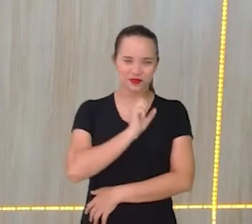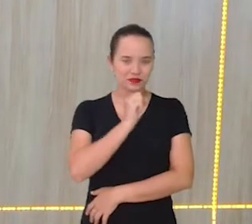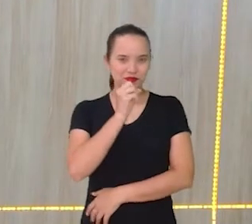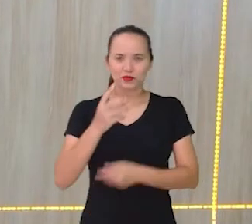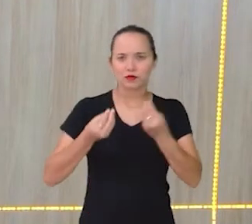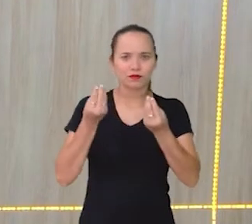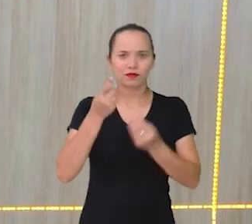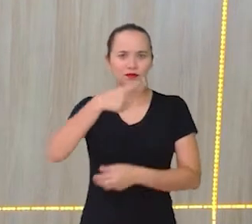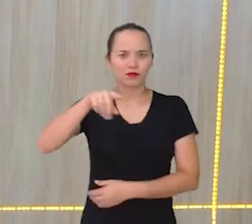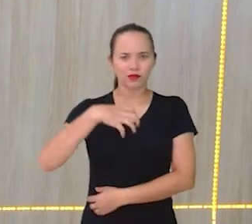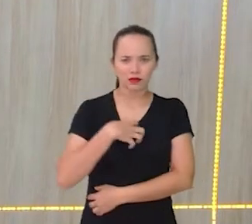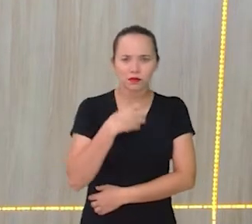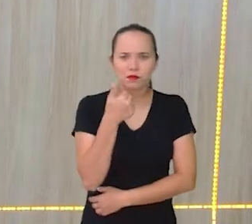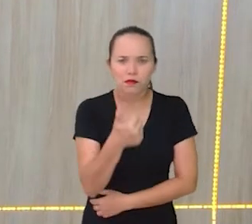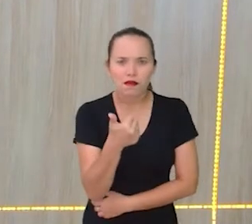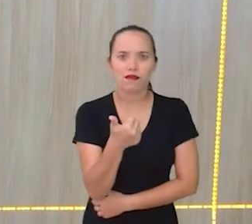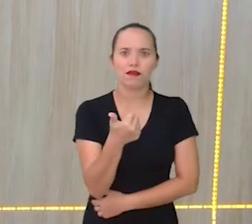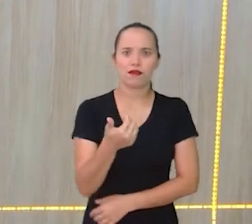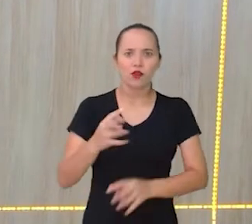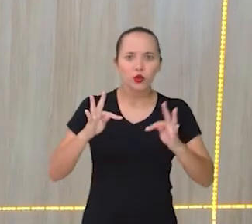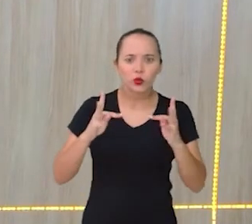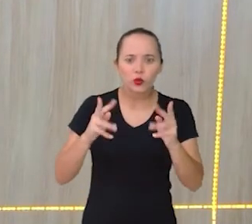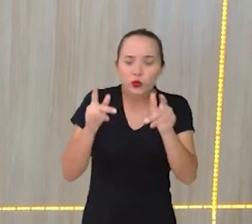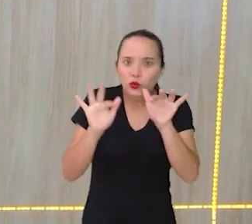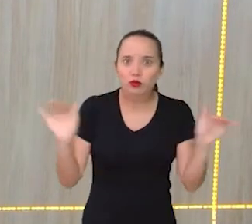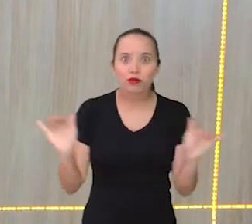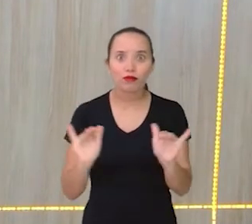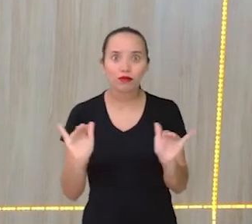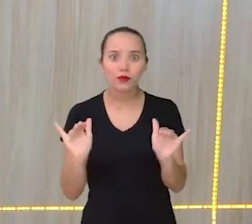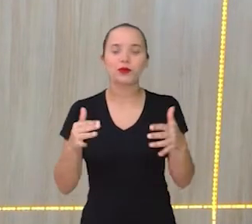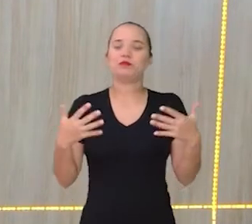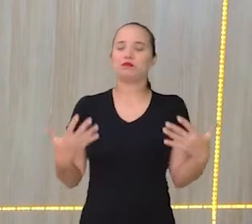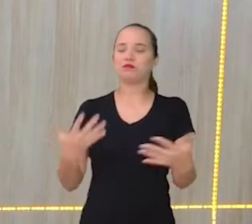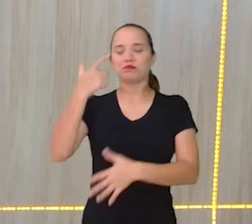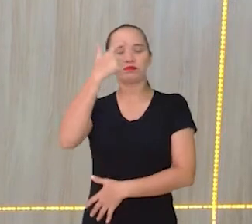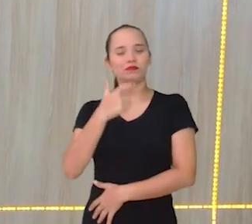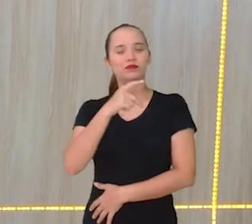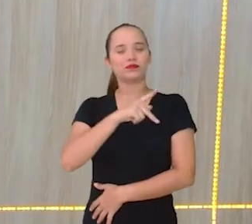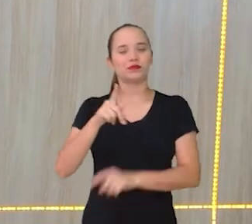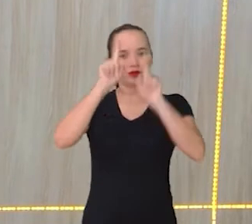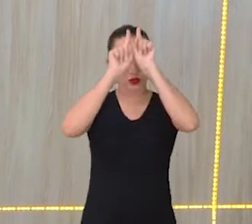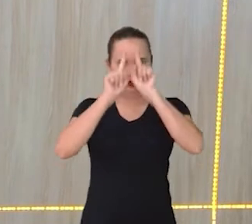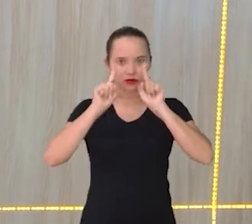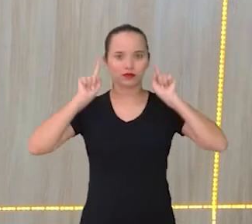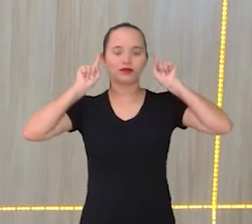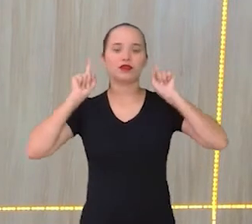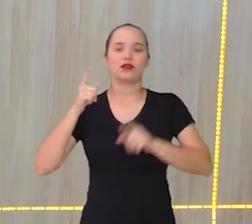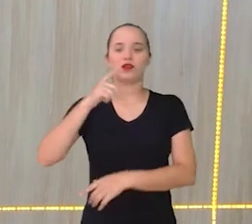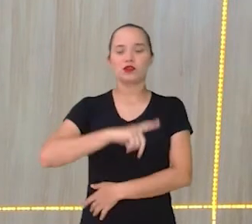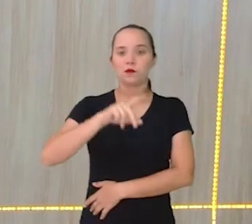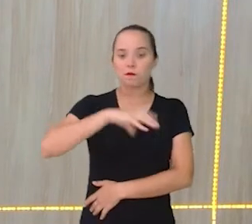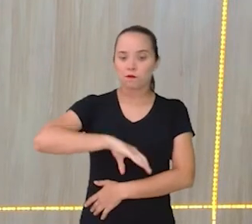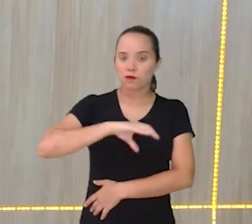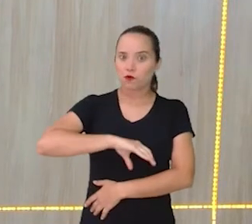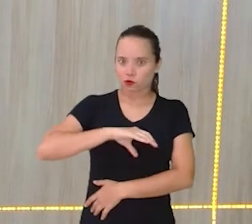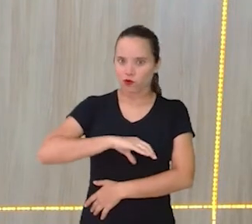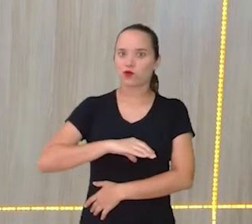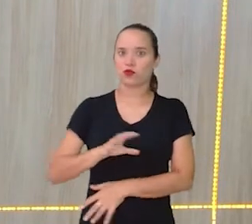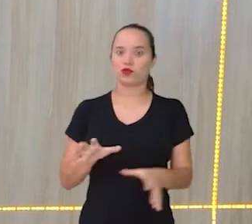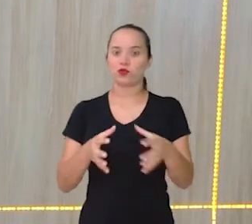amores, como é que vocês estão? Tá tudo de boa na lagoa? Tudo tranquilo como um esquilo? Sou a professora Keise Marinho, de português dos terceiros